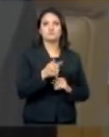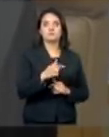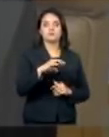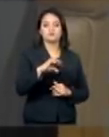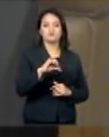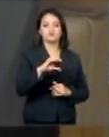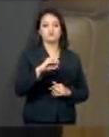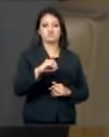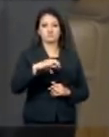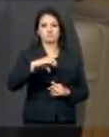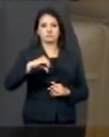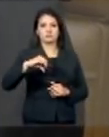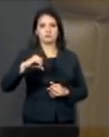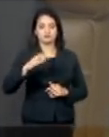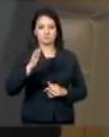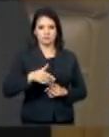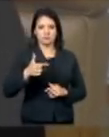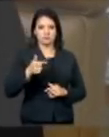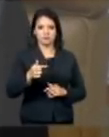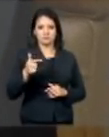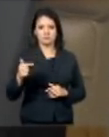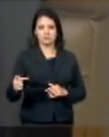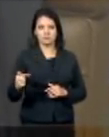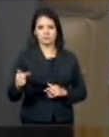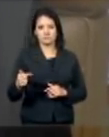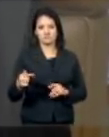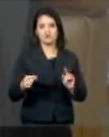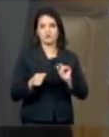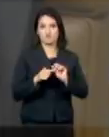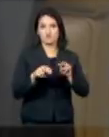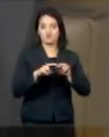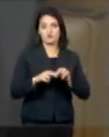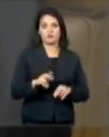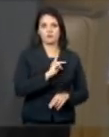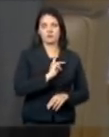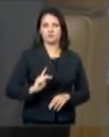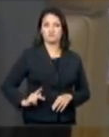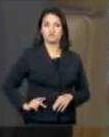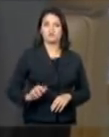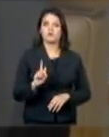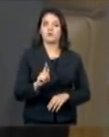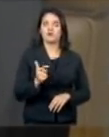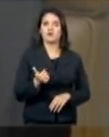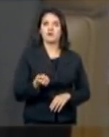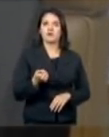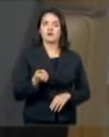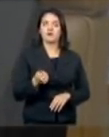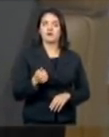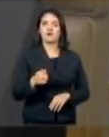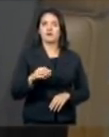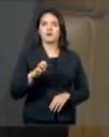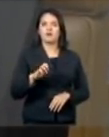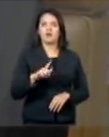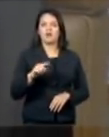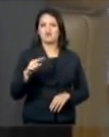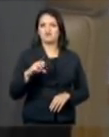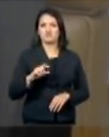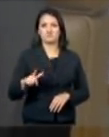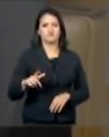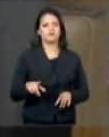77 editado pelo presidente geisel as portarias reservadas